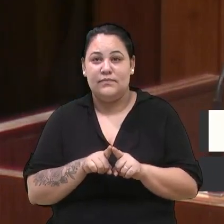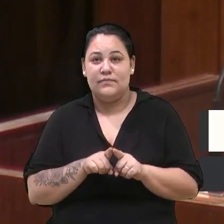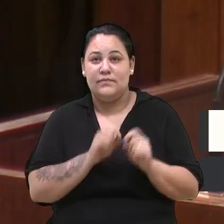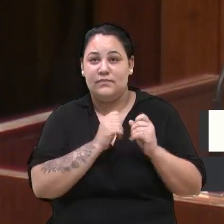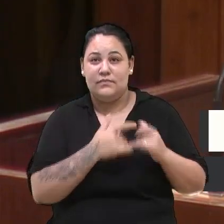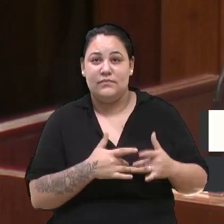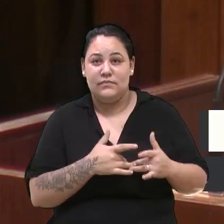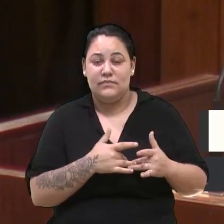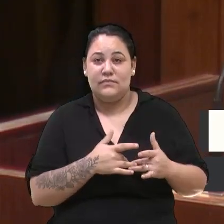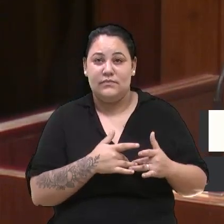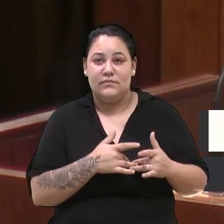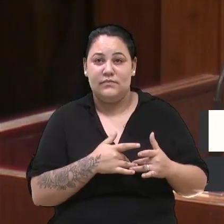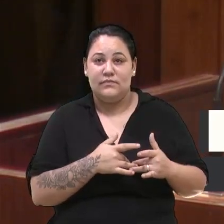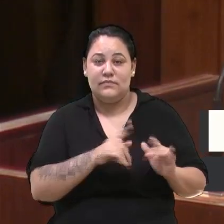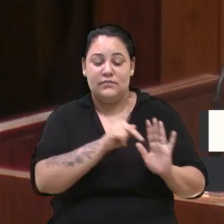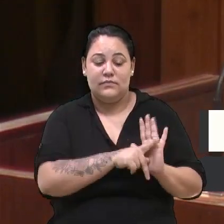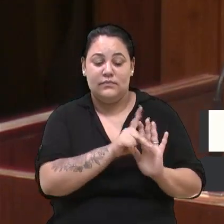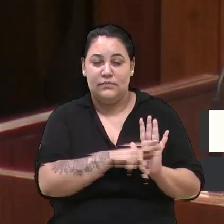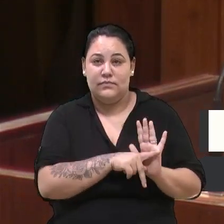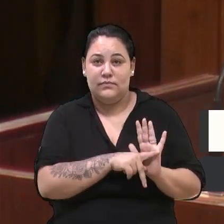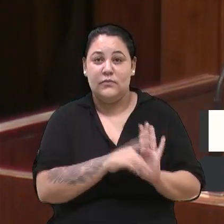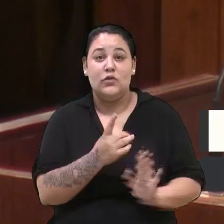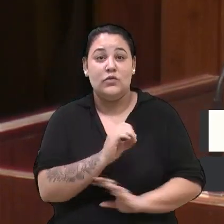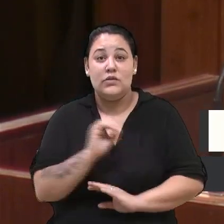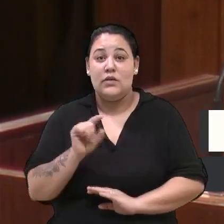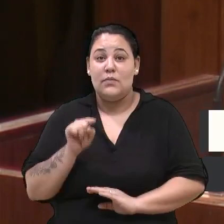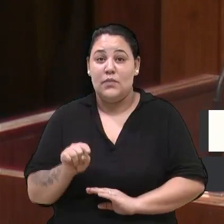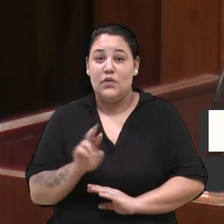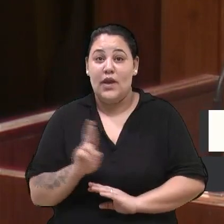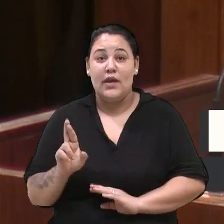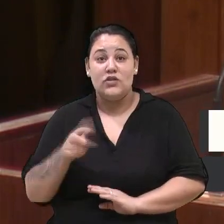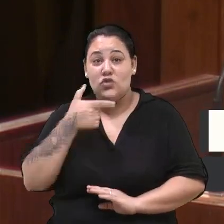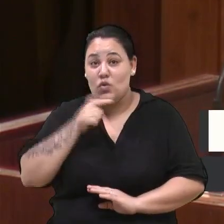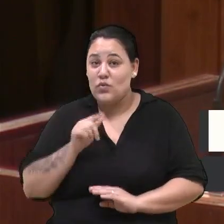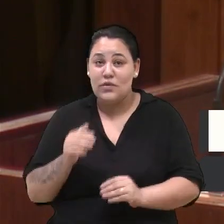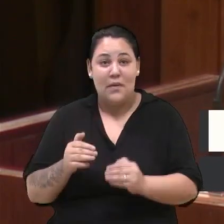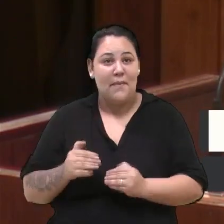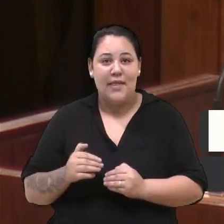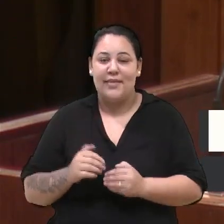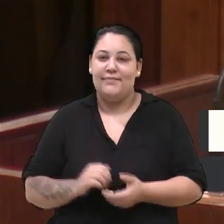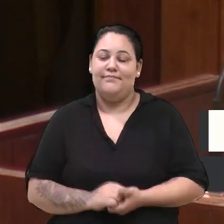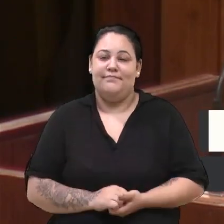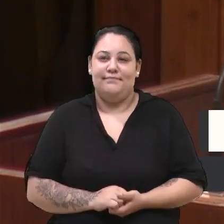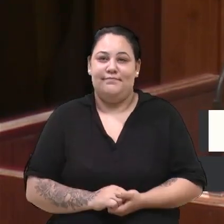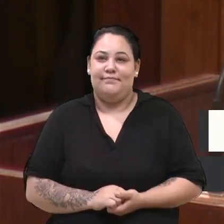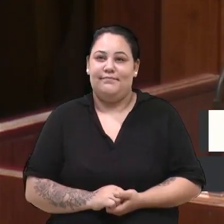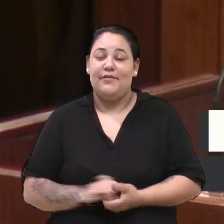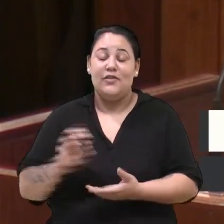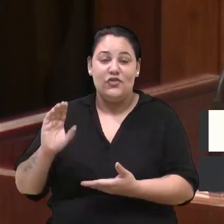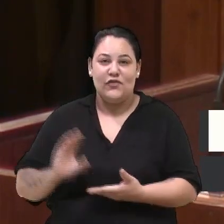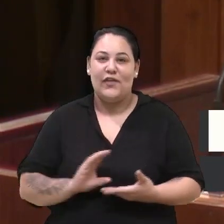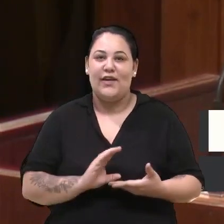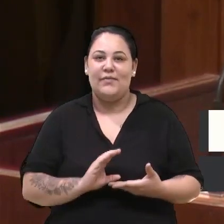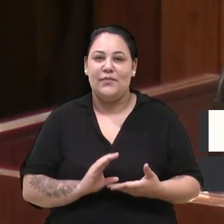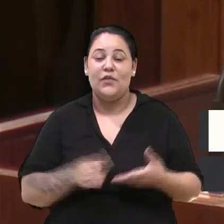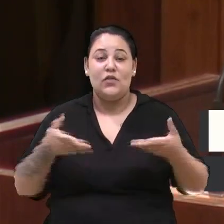Concomitante os 100 mil reais que a gente conseguiu de emenda parlamentar. Hoje nós tivemos aqui também a presença